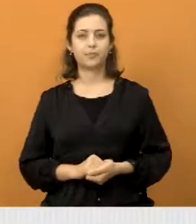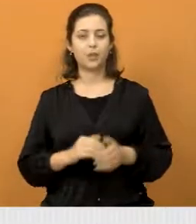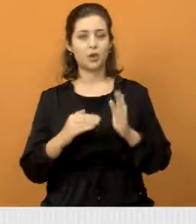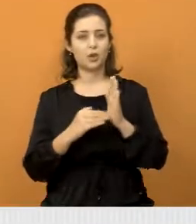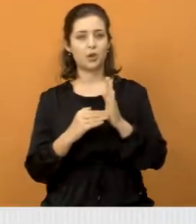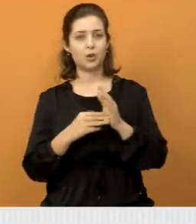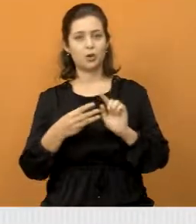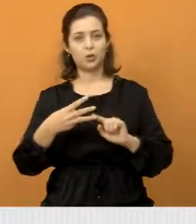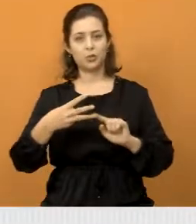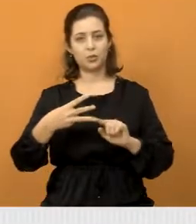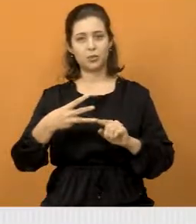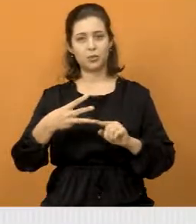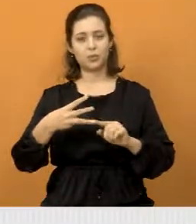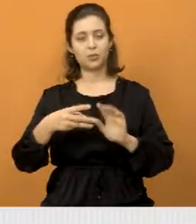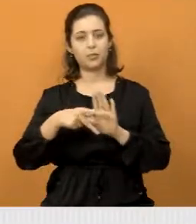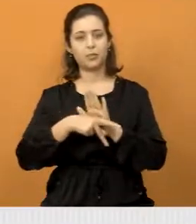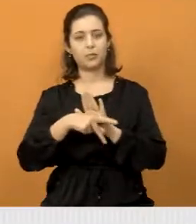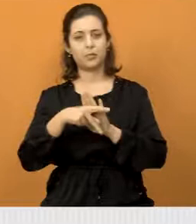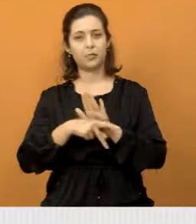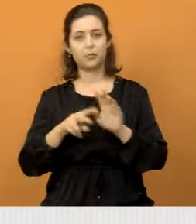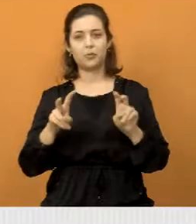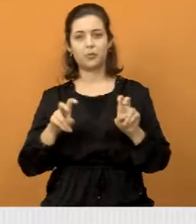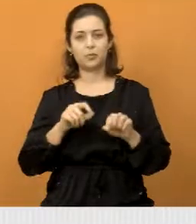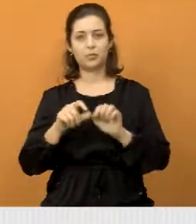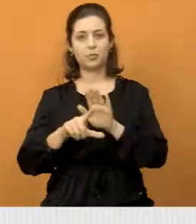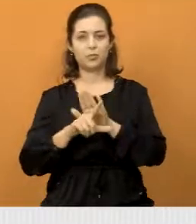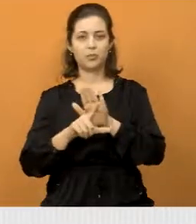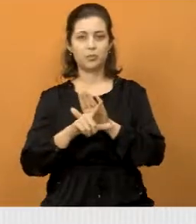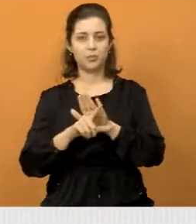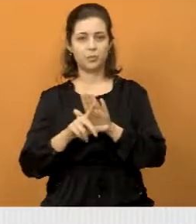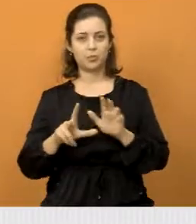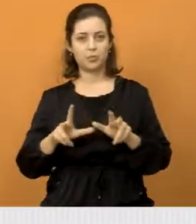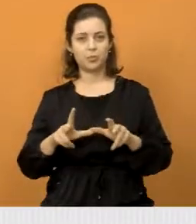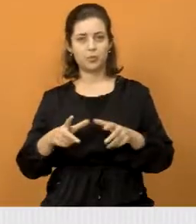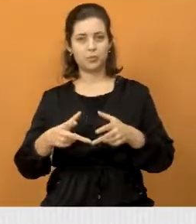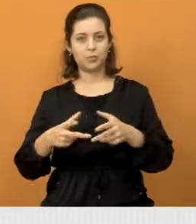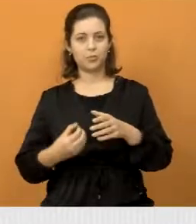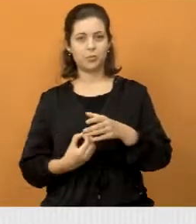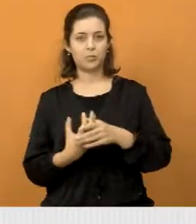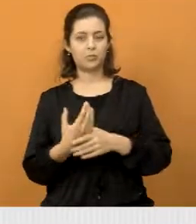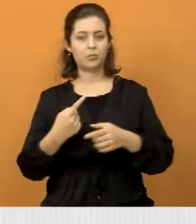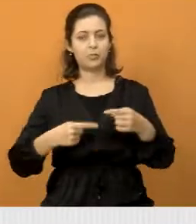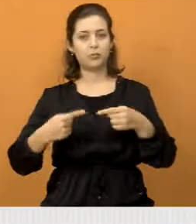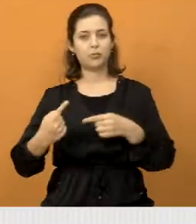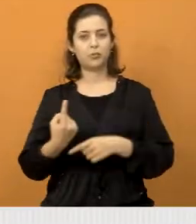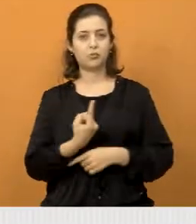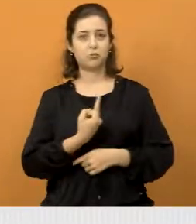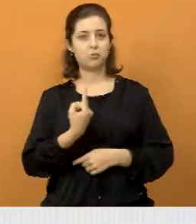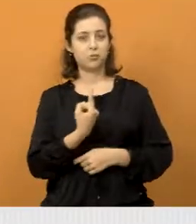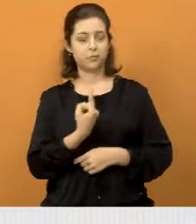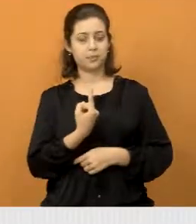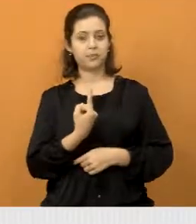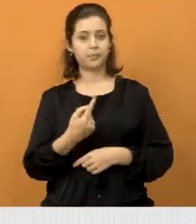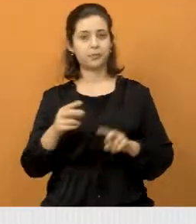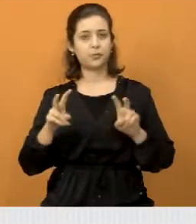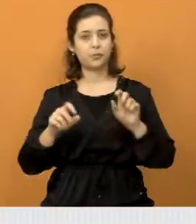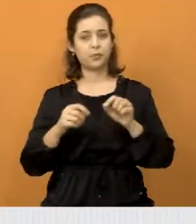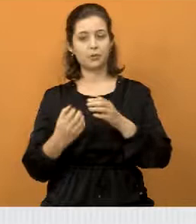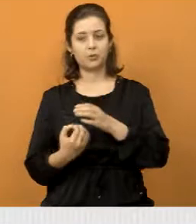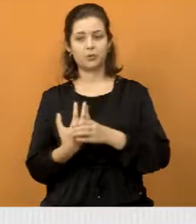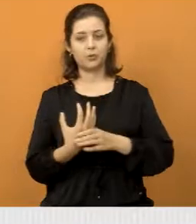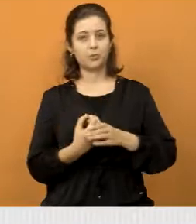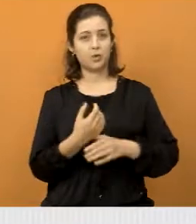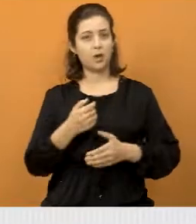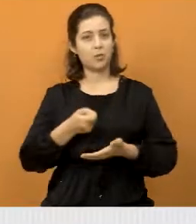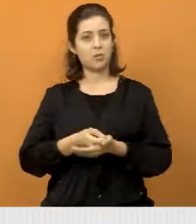último projeto apresentado foi o projeto de lei do legislativo e teve uma discussão única também sobre a instalação obrigatória